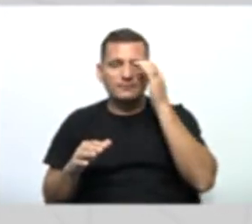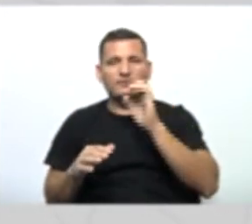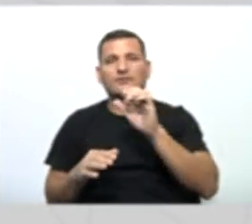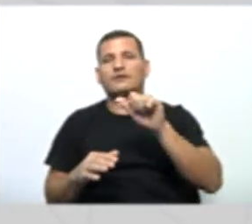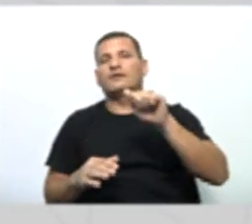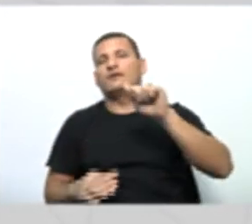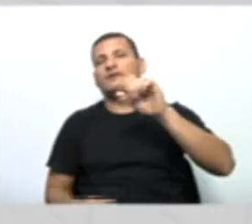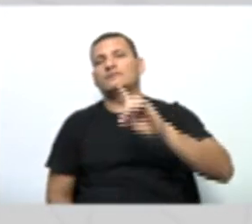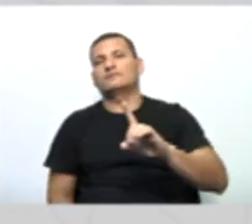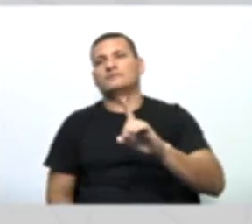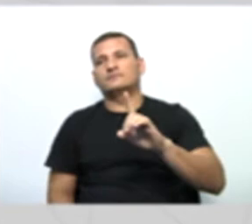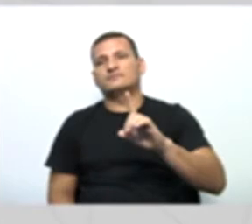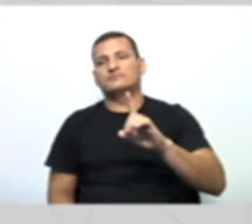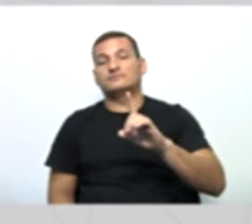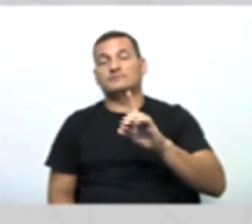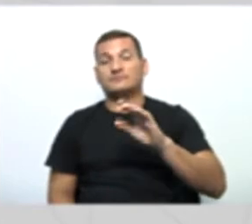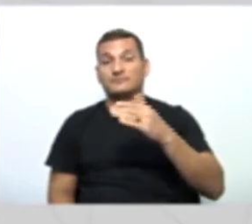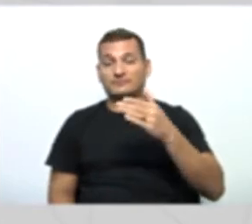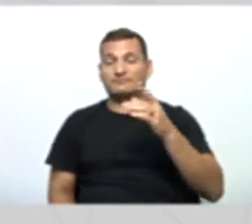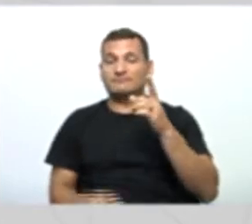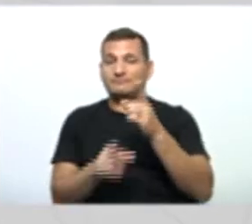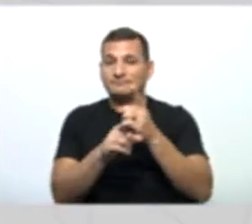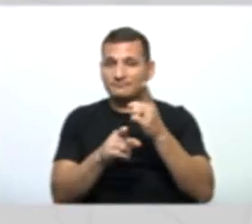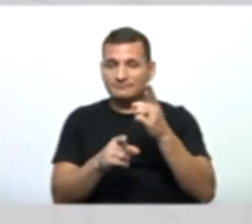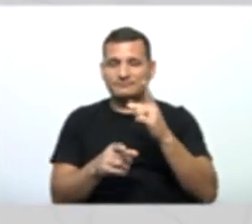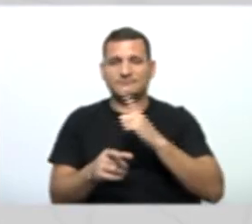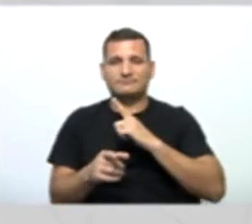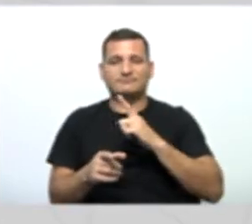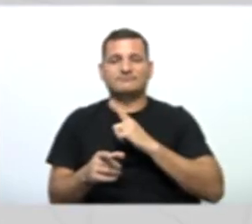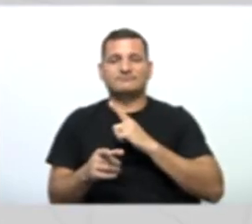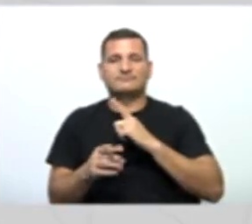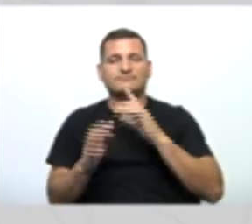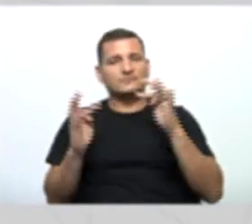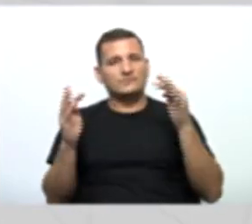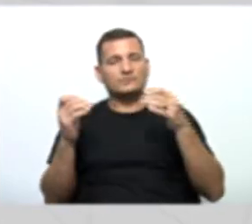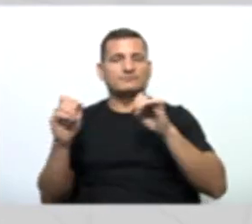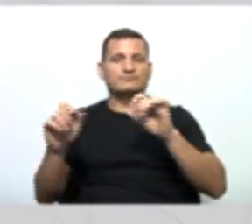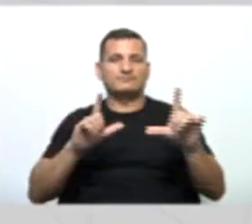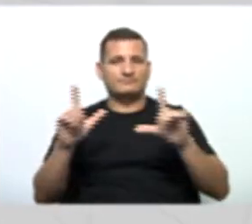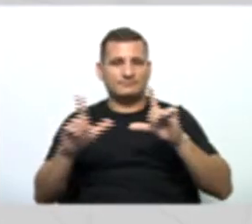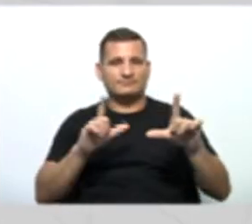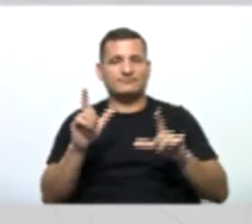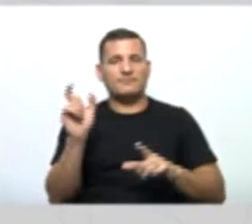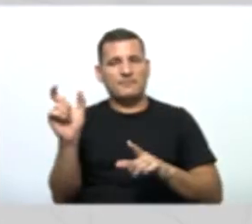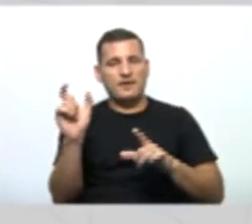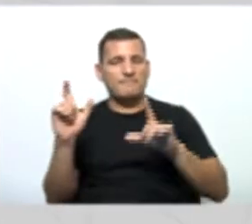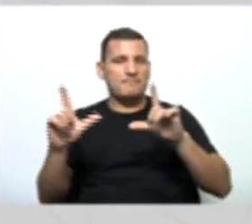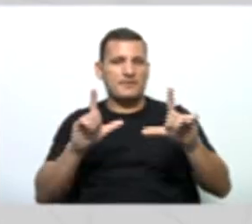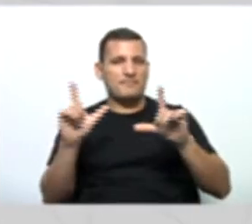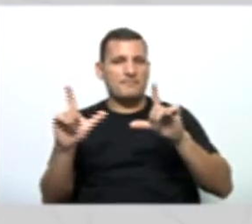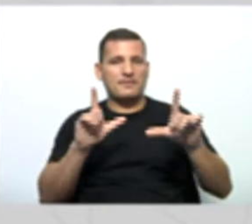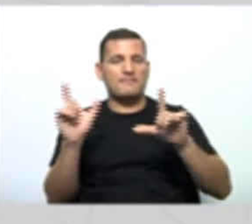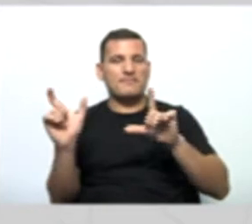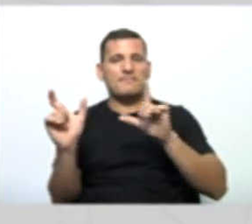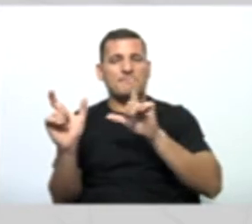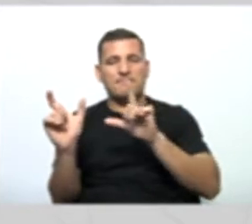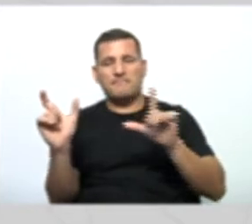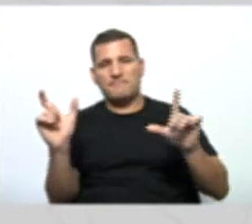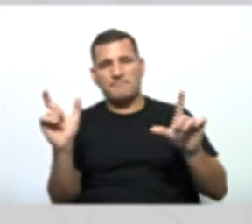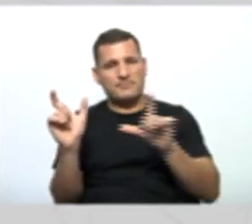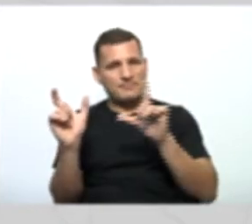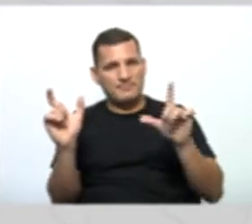EAD. E isso nós vamos encontrar em todos os slides, pessoal. Veja bem, isso é muito